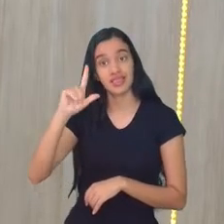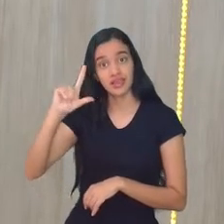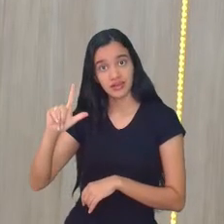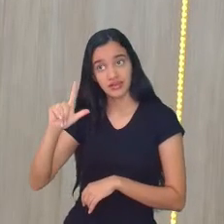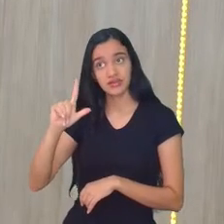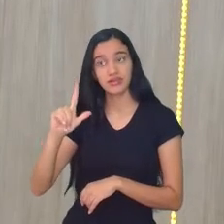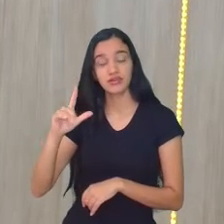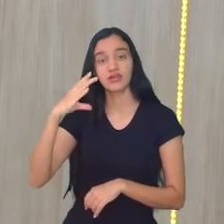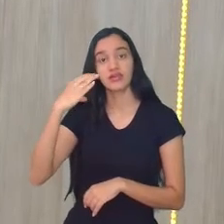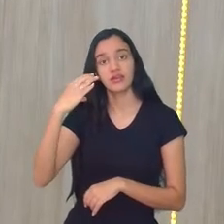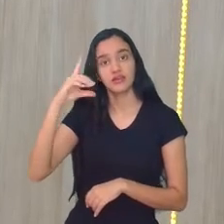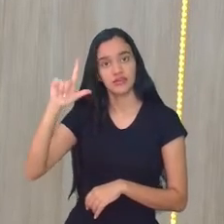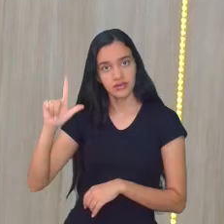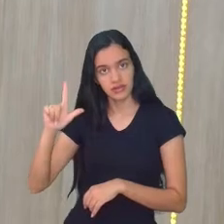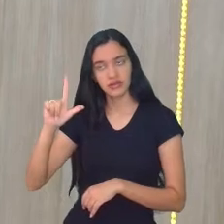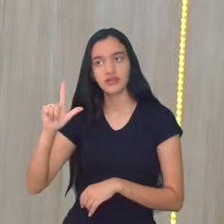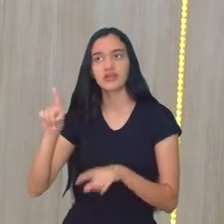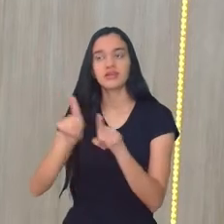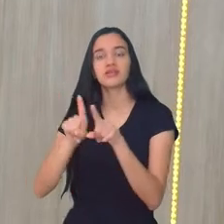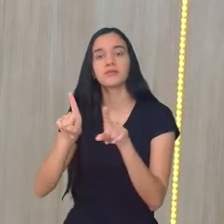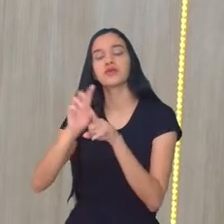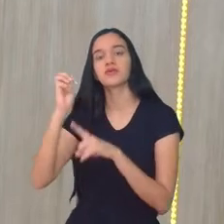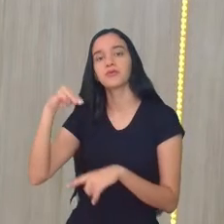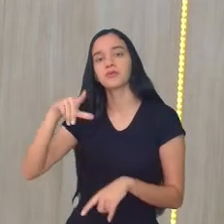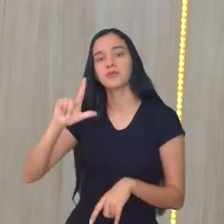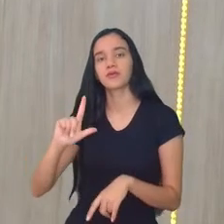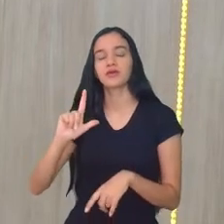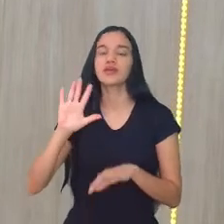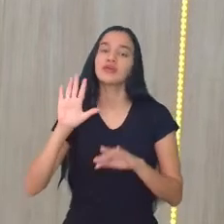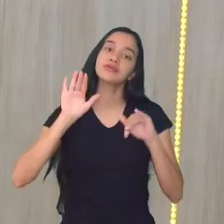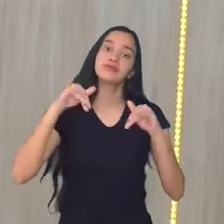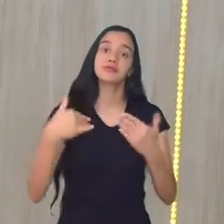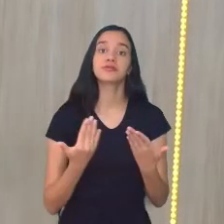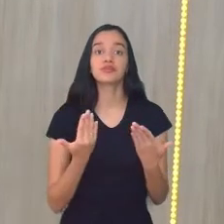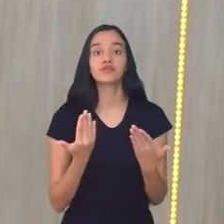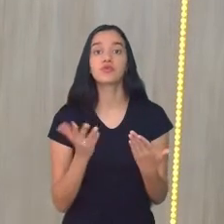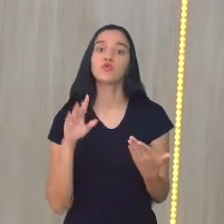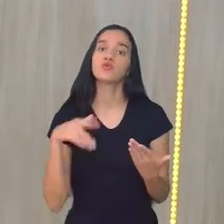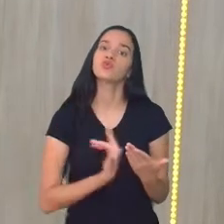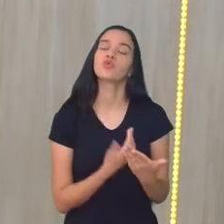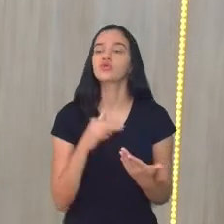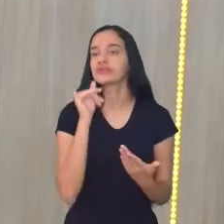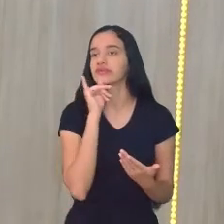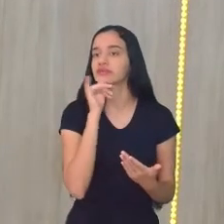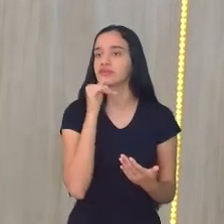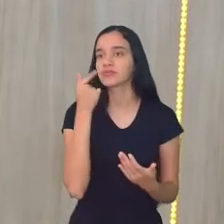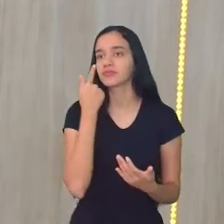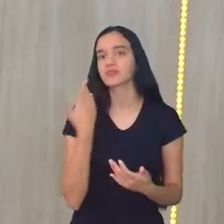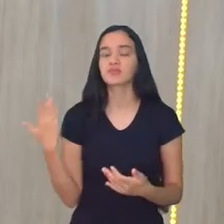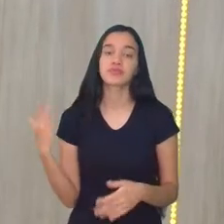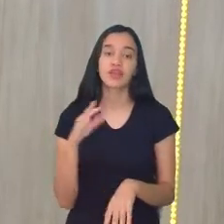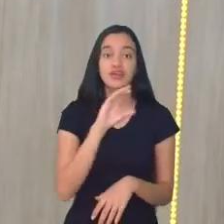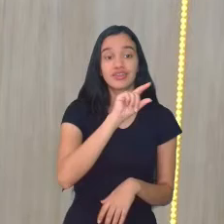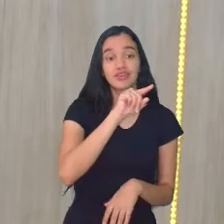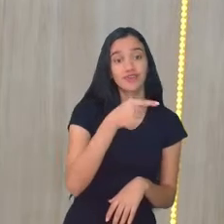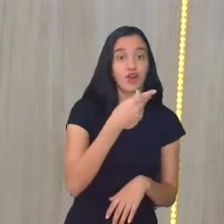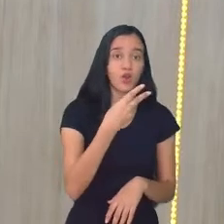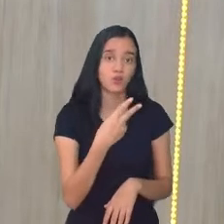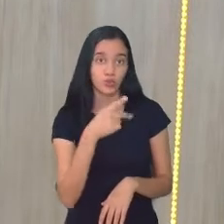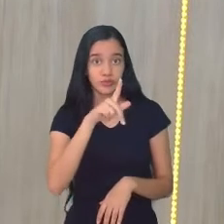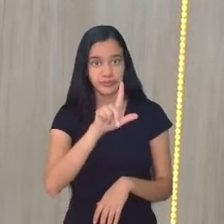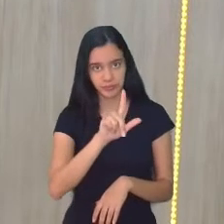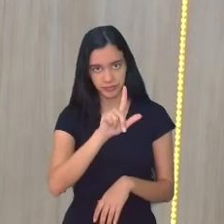decilitro, centilitro, mililitro, tá? Então, o nosso exemplo, eu coloquei